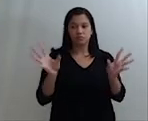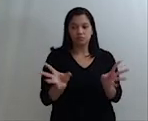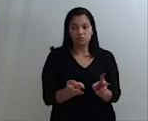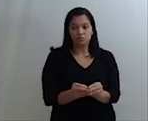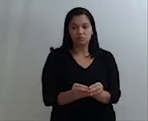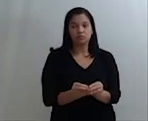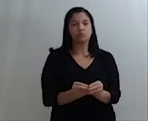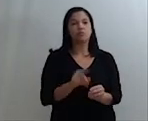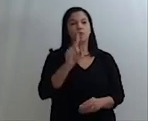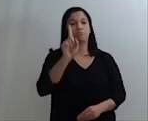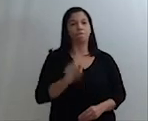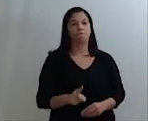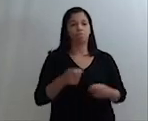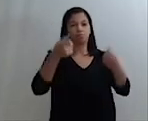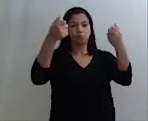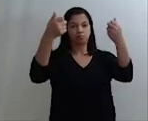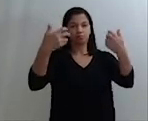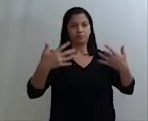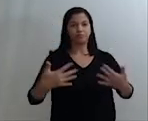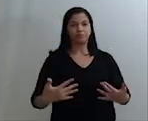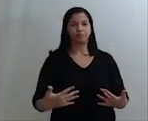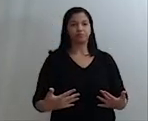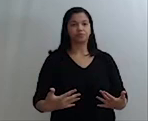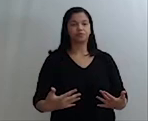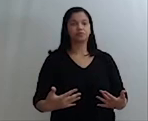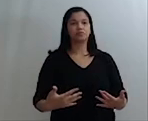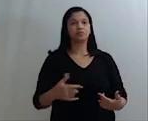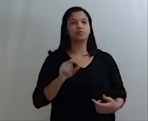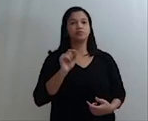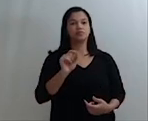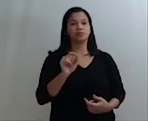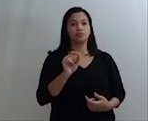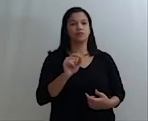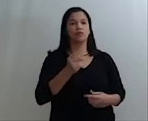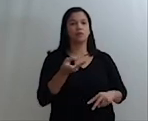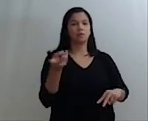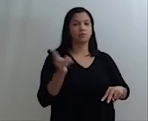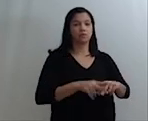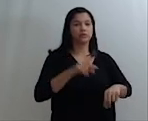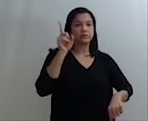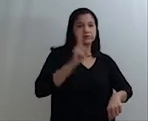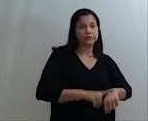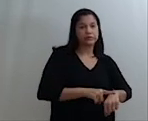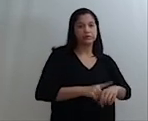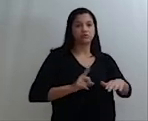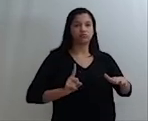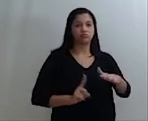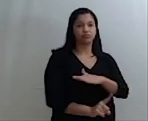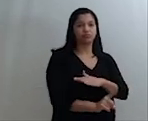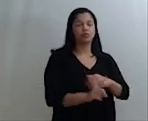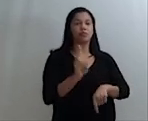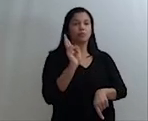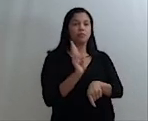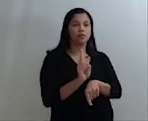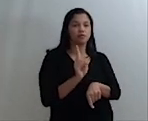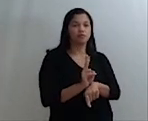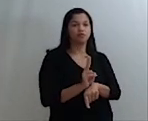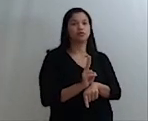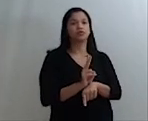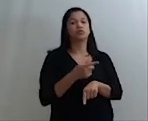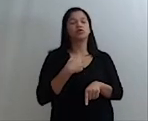que deliberamos eh prisão flagrante convertida em preventiva direito de recorrer e